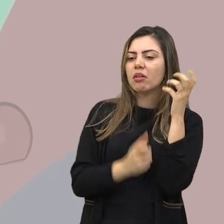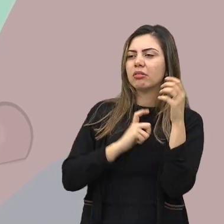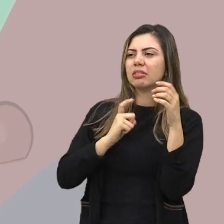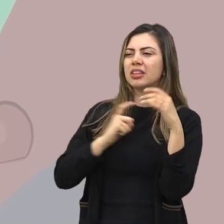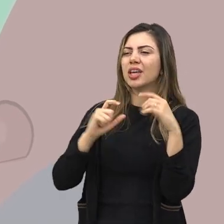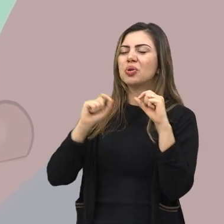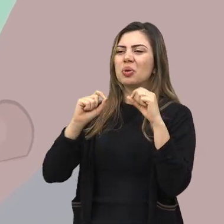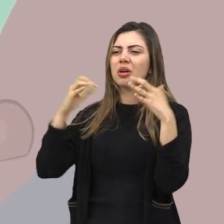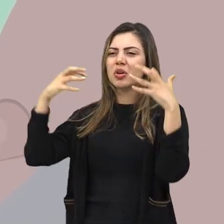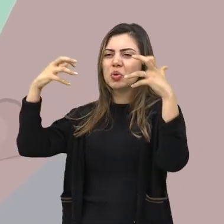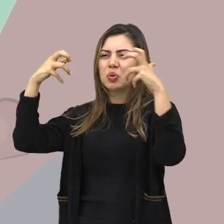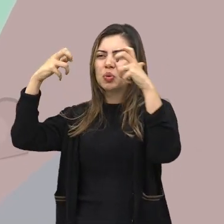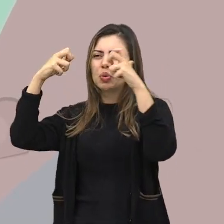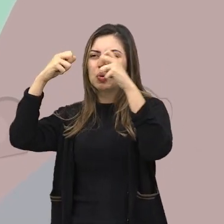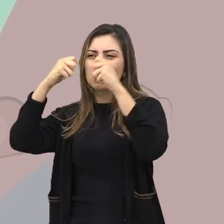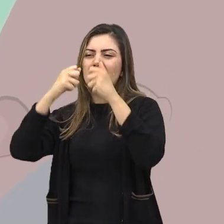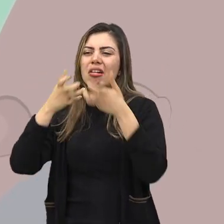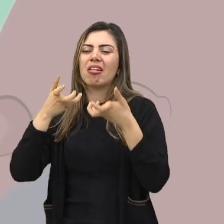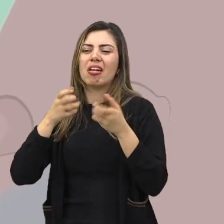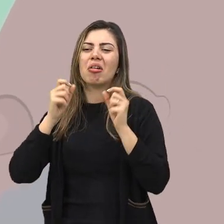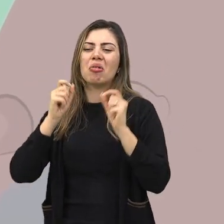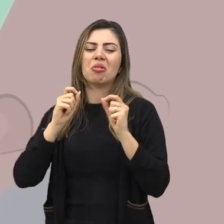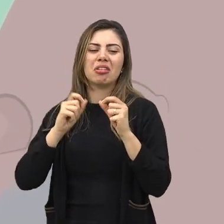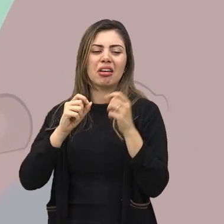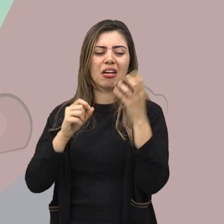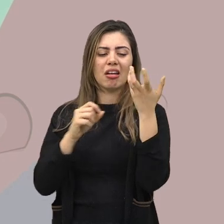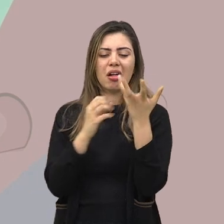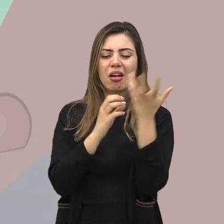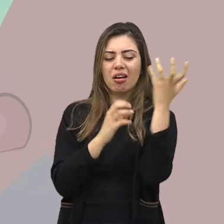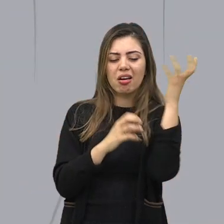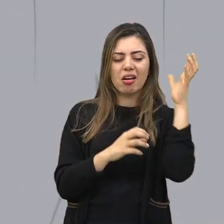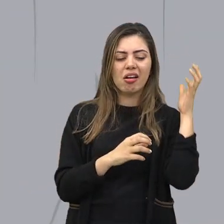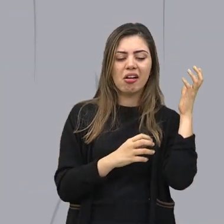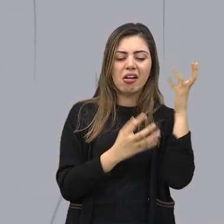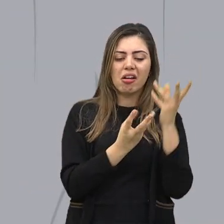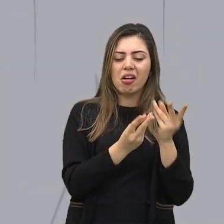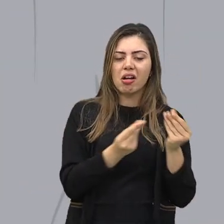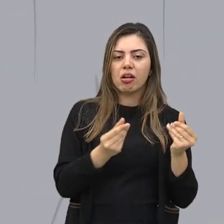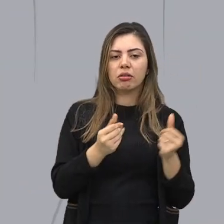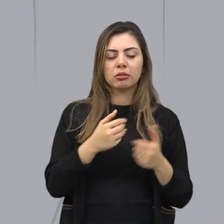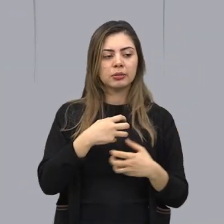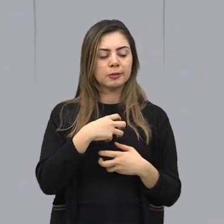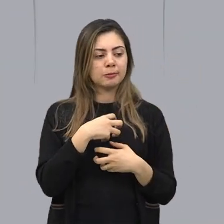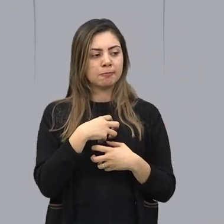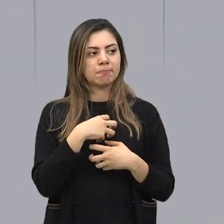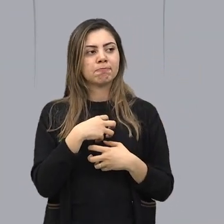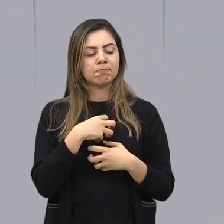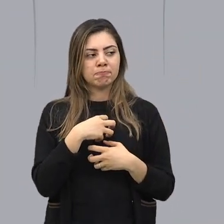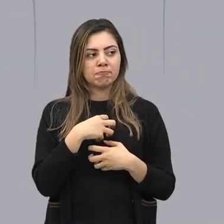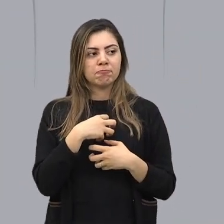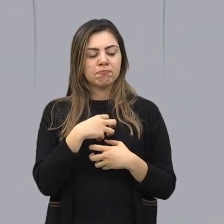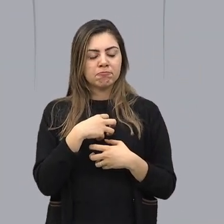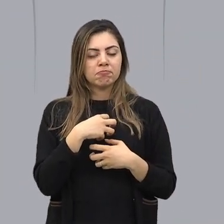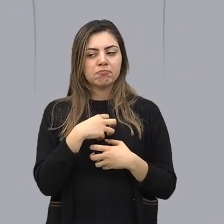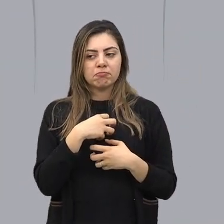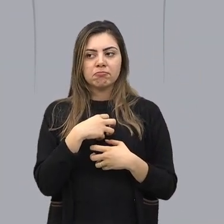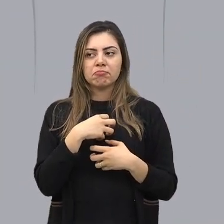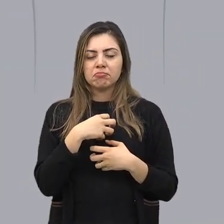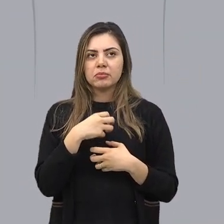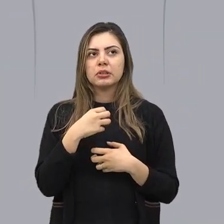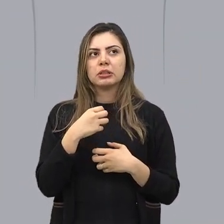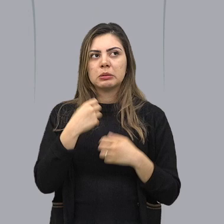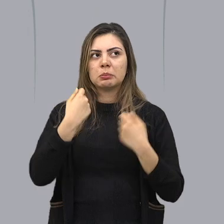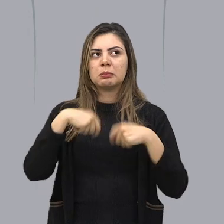ergue, buscando engolir nossa casa verde. Maia sentiu um arrepio percorrer sua espinha. Ela sabia